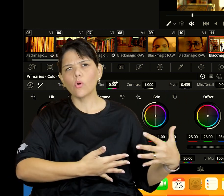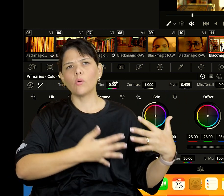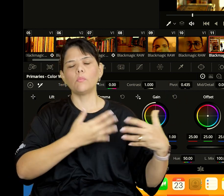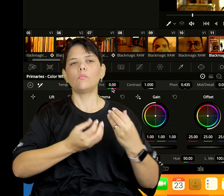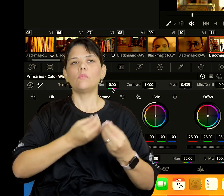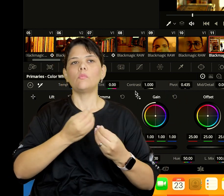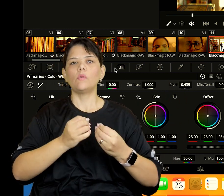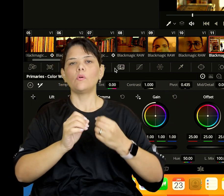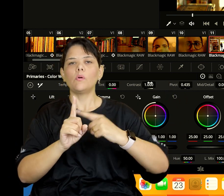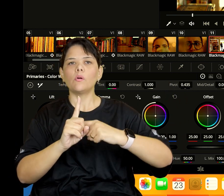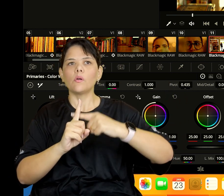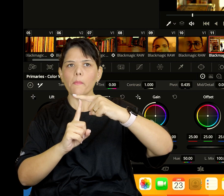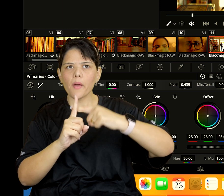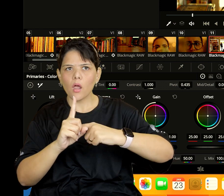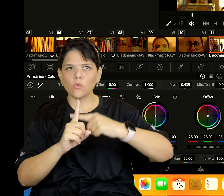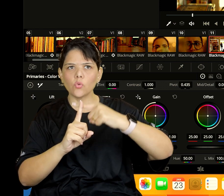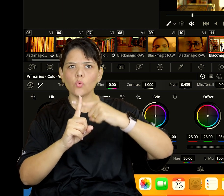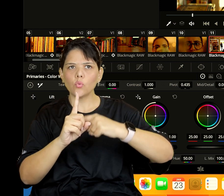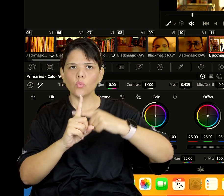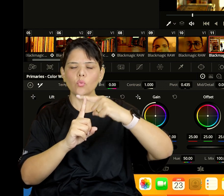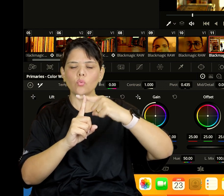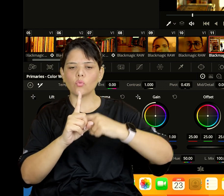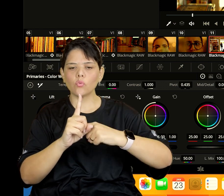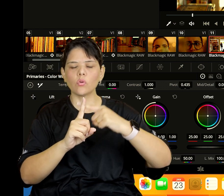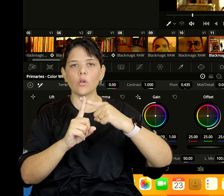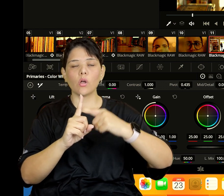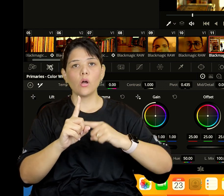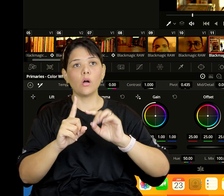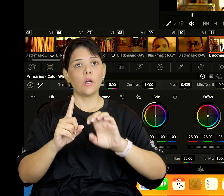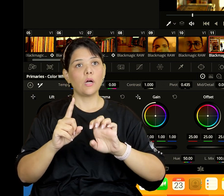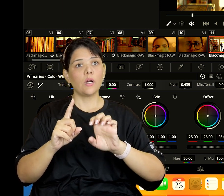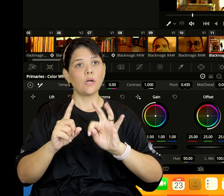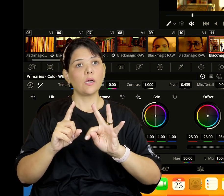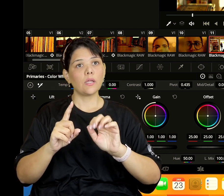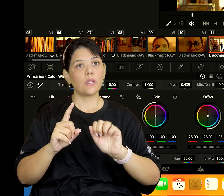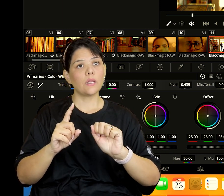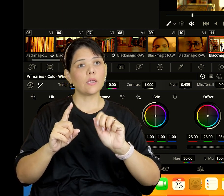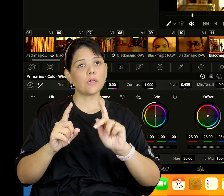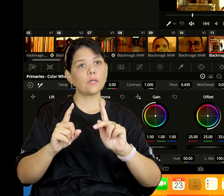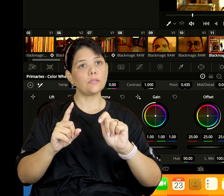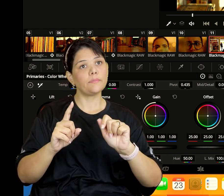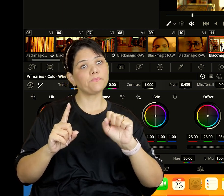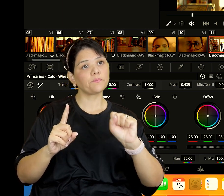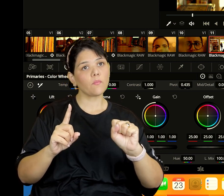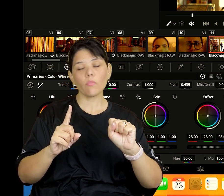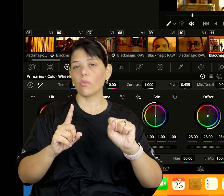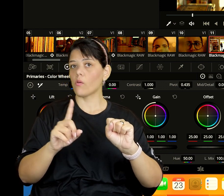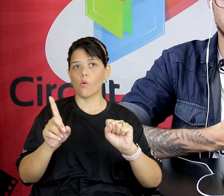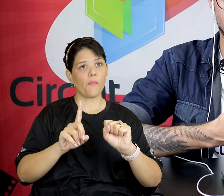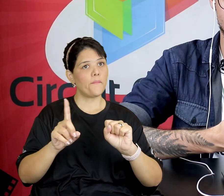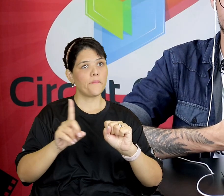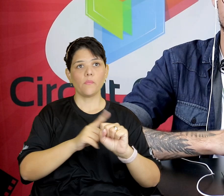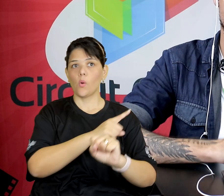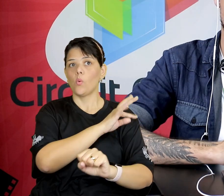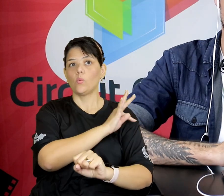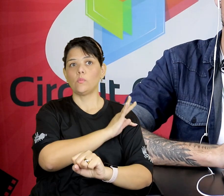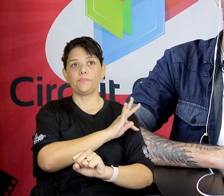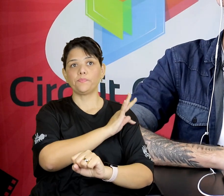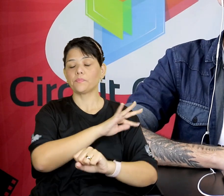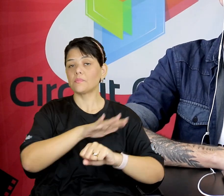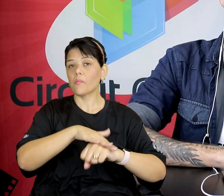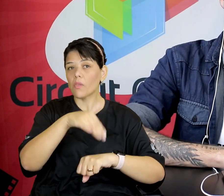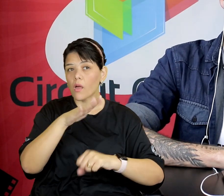temperatura, tint, a gente vai funcionar nessas etapas aqui. Eu não vou abordar com vocês coisas mais técnicas de colorometria,